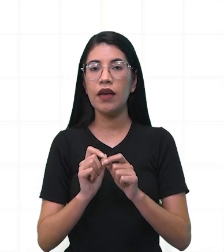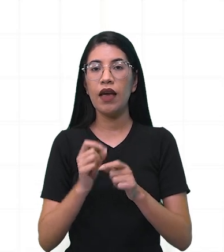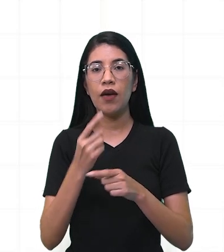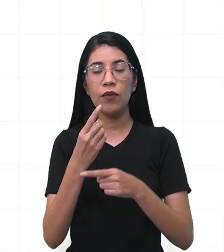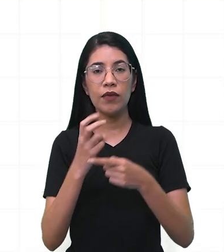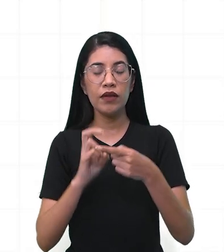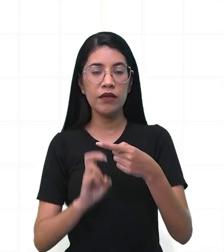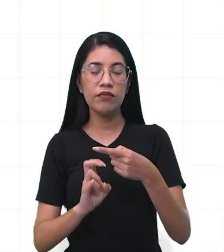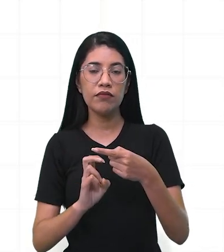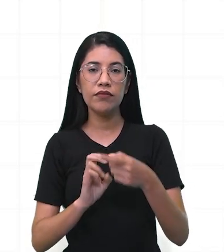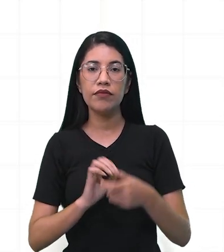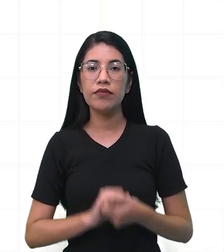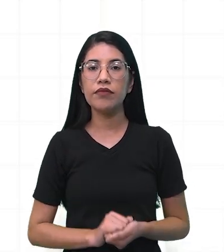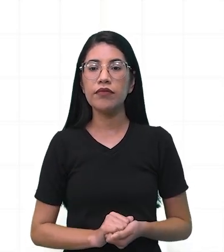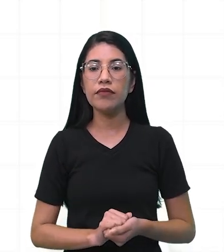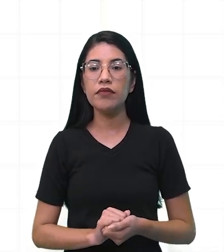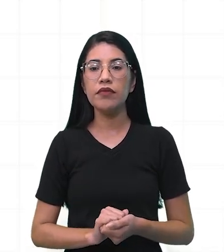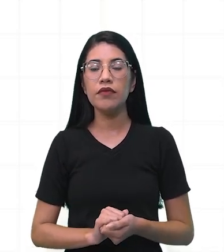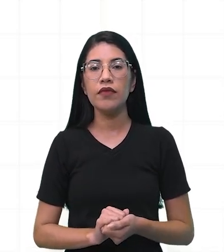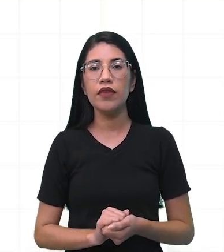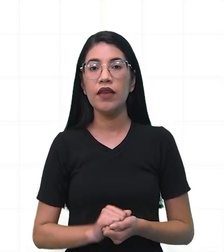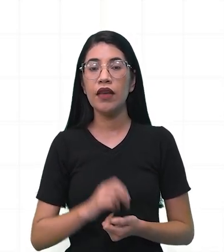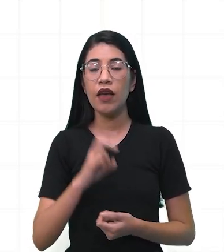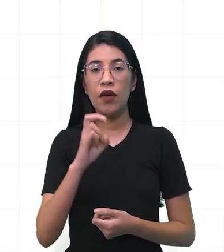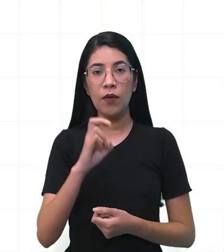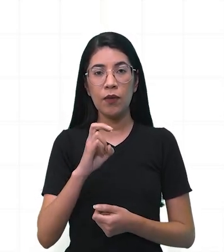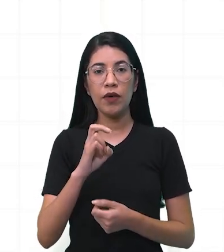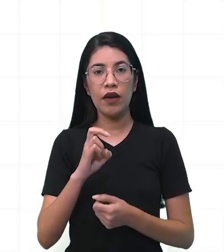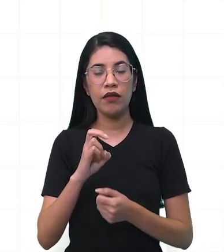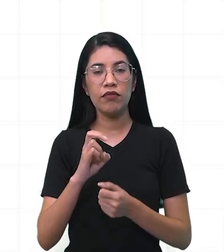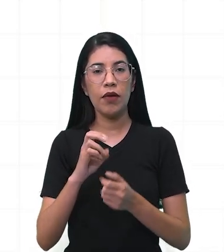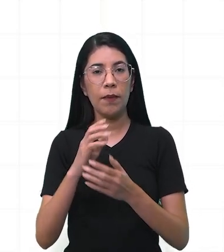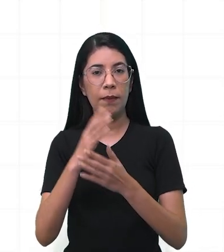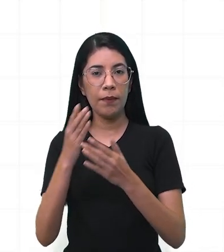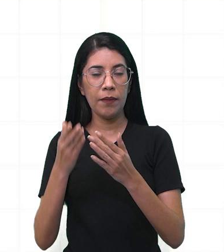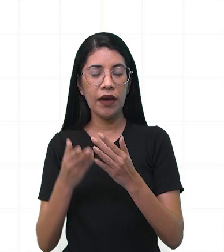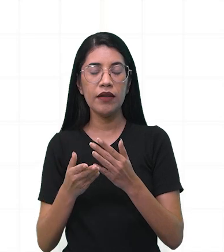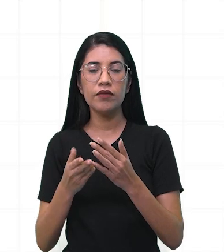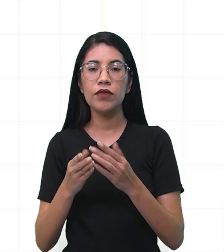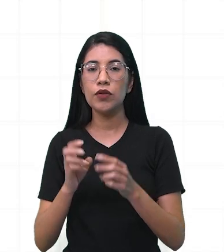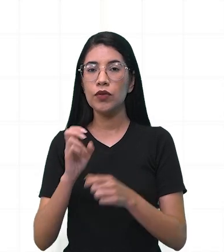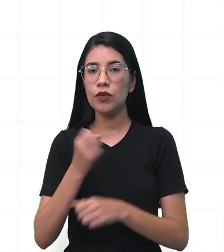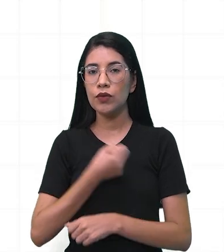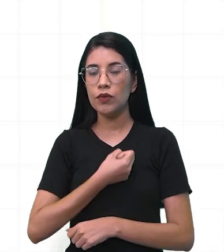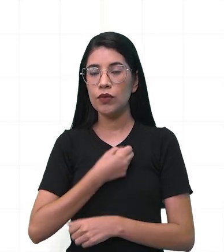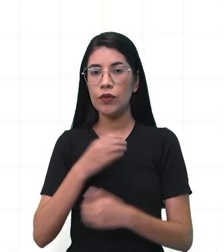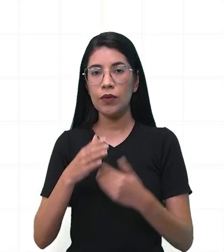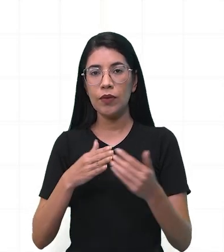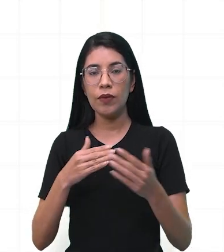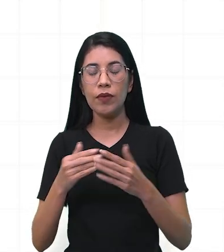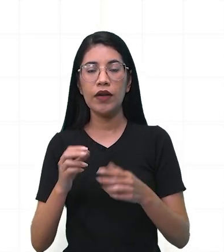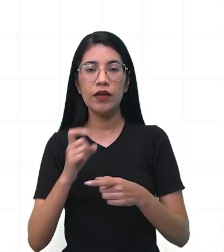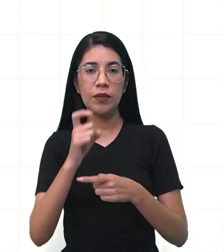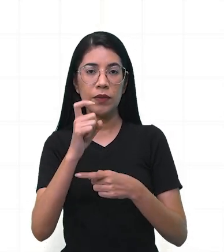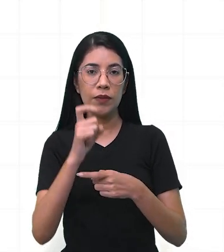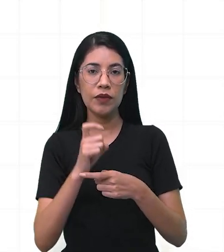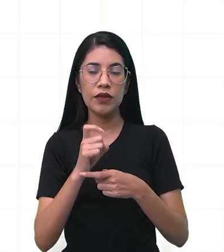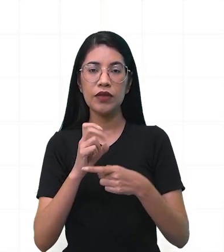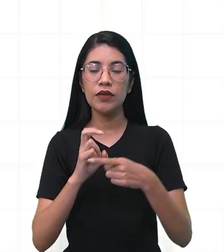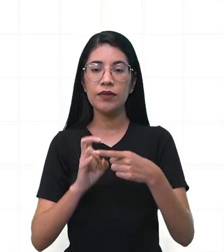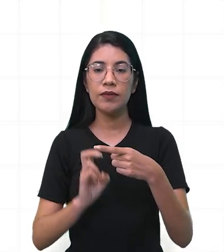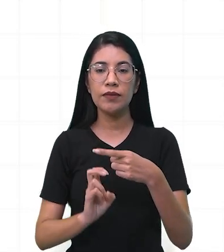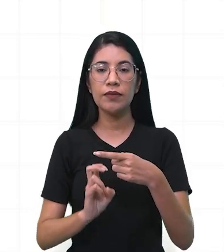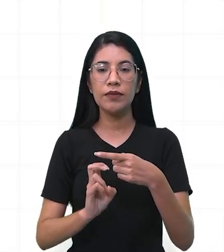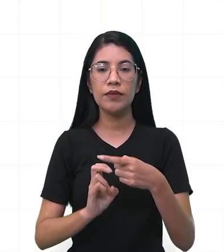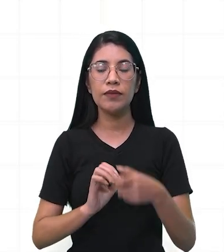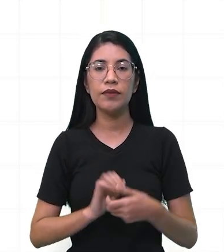certo? Ou seja, a quinta parte de um número. X sobre 5 é a quinta parte